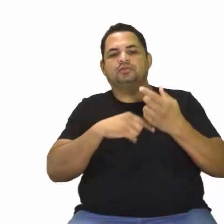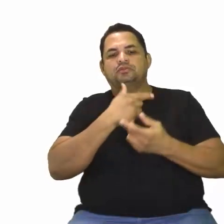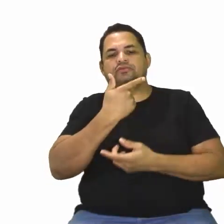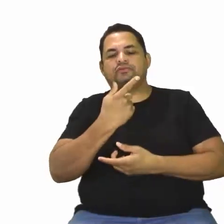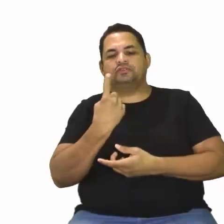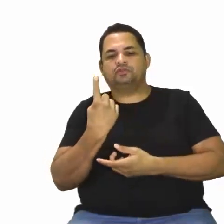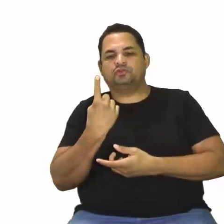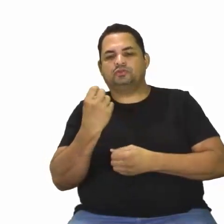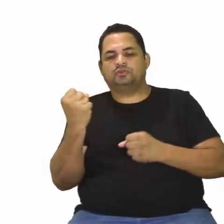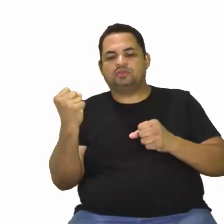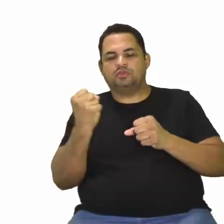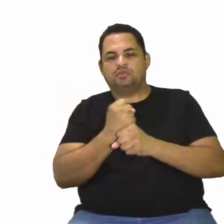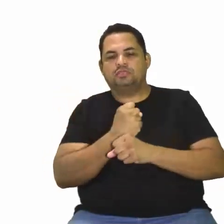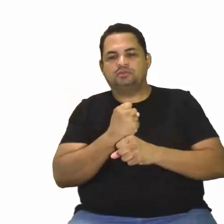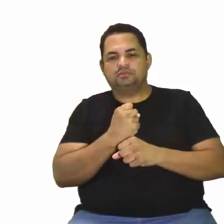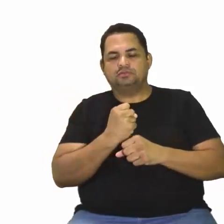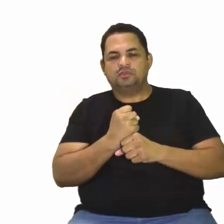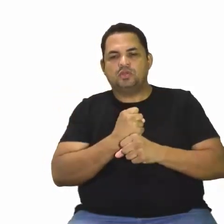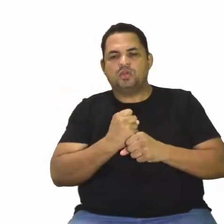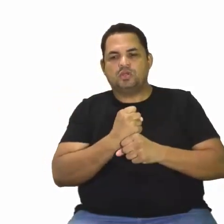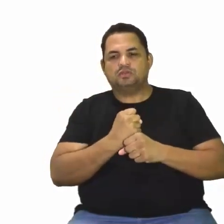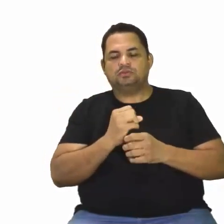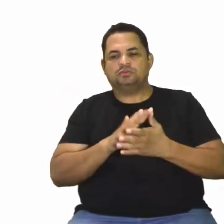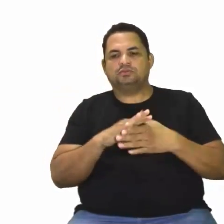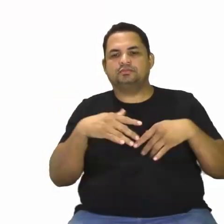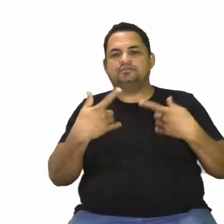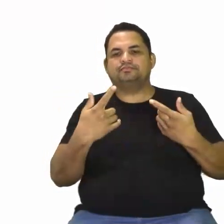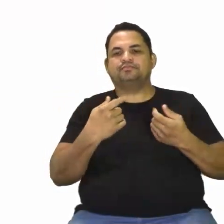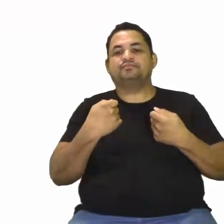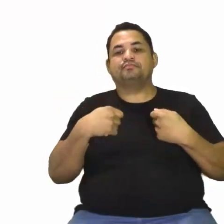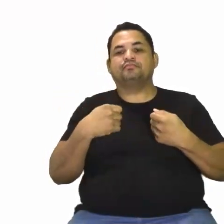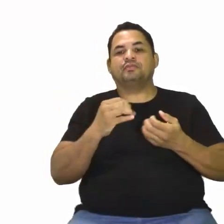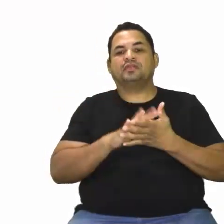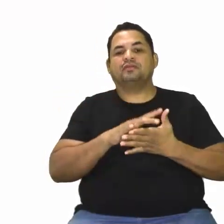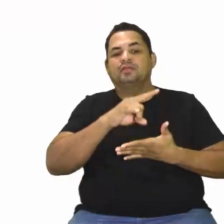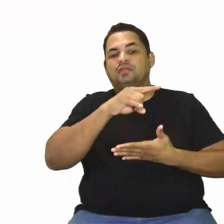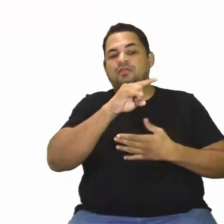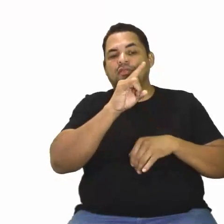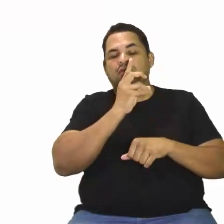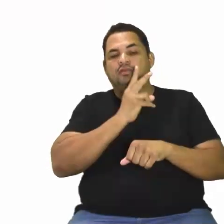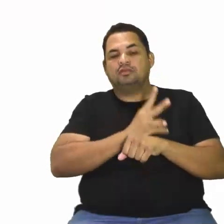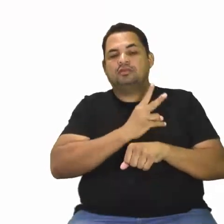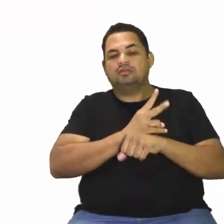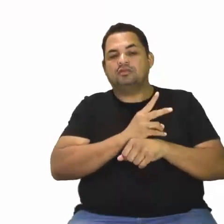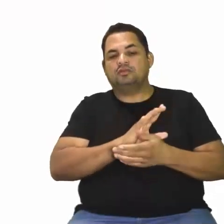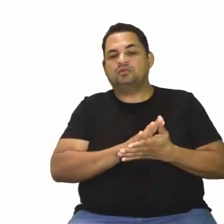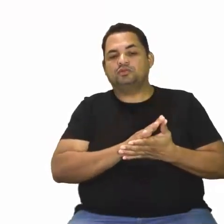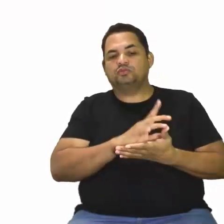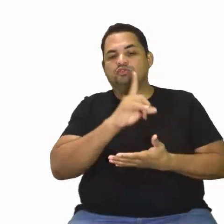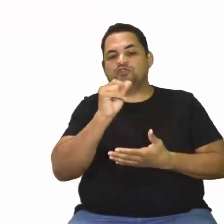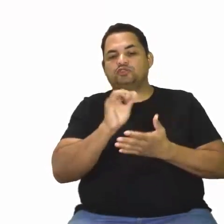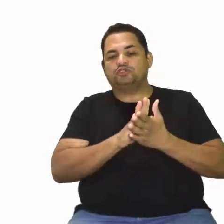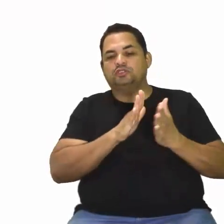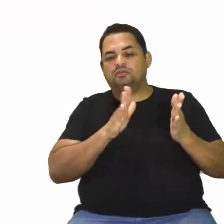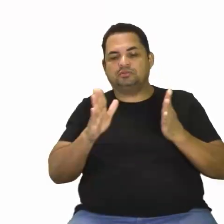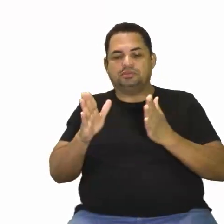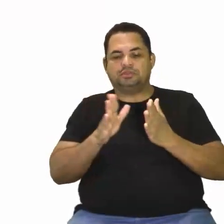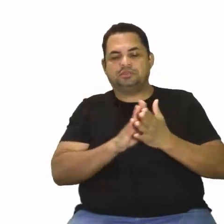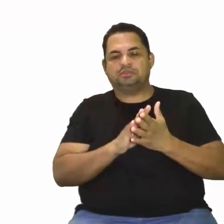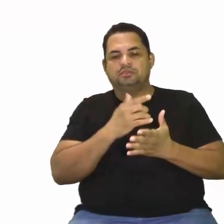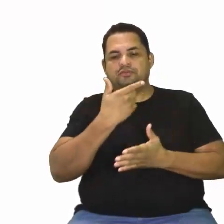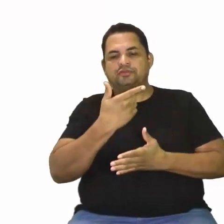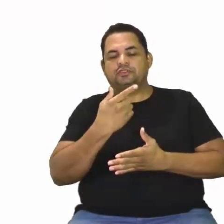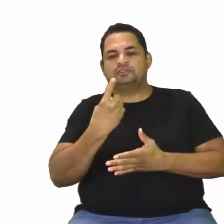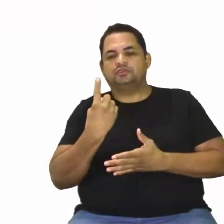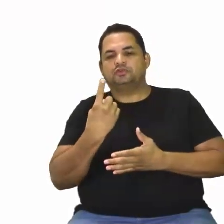gente. 21 anos. É por isso que vocês têm que assistir aquele documentário. O dia que durou 21 anos. Depois de